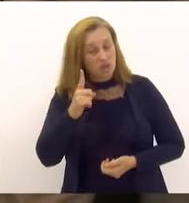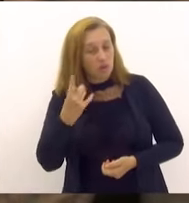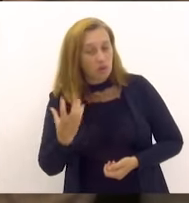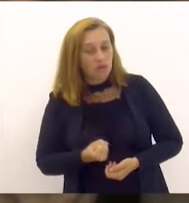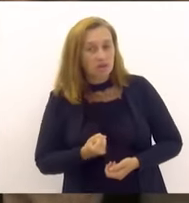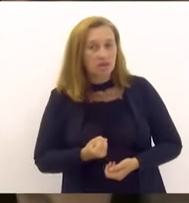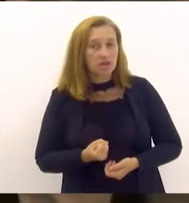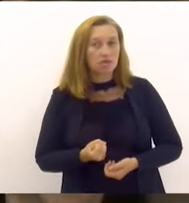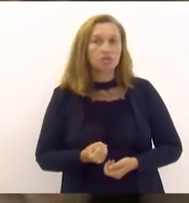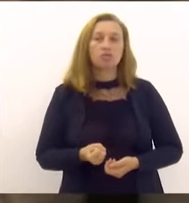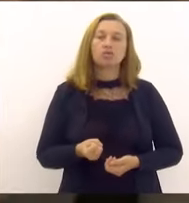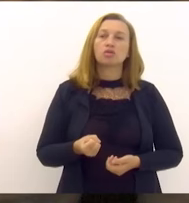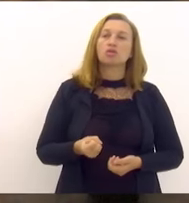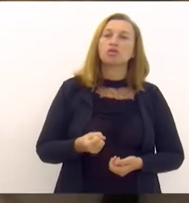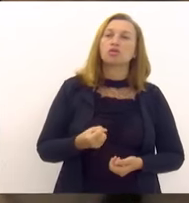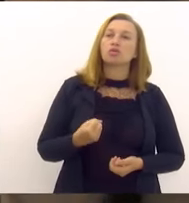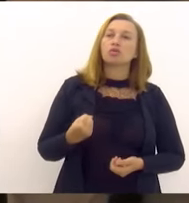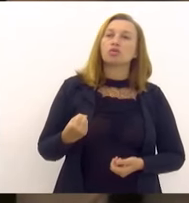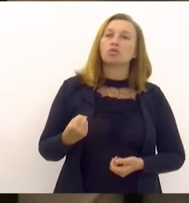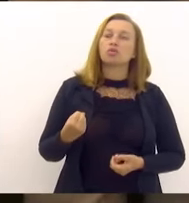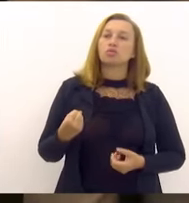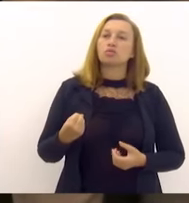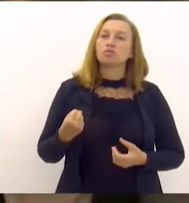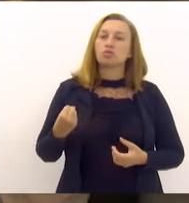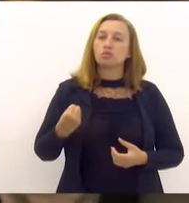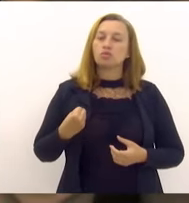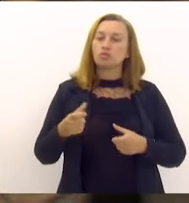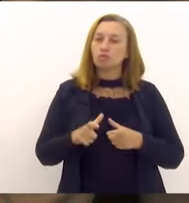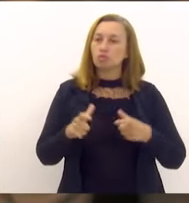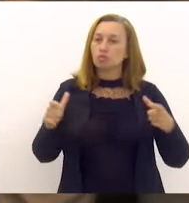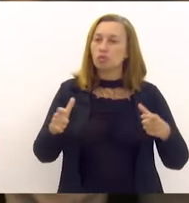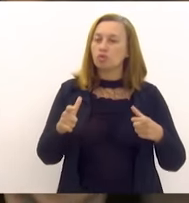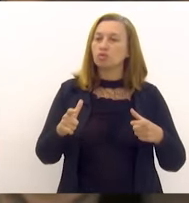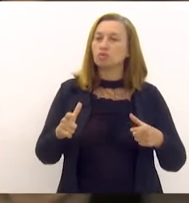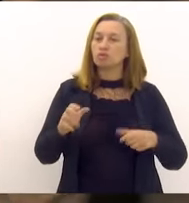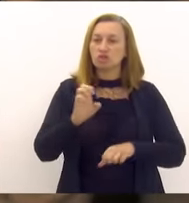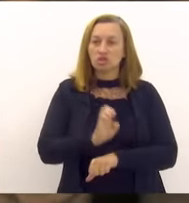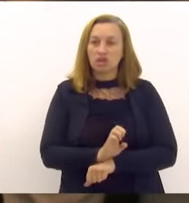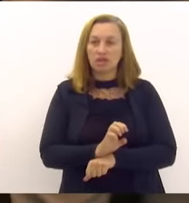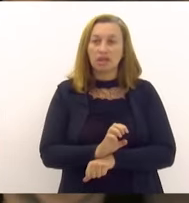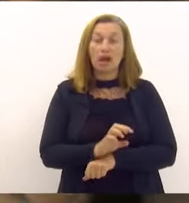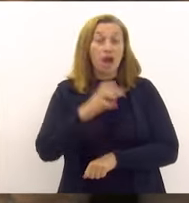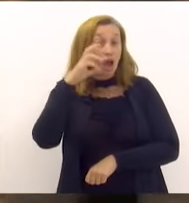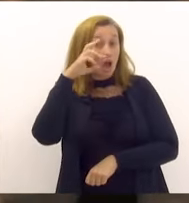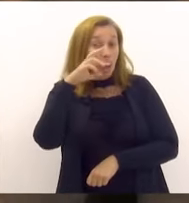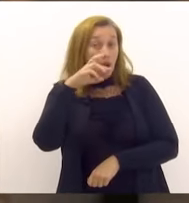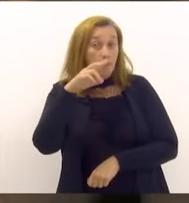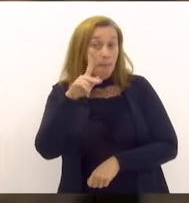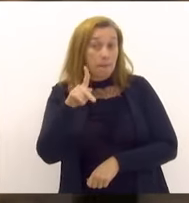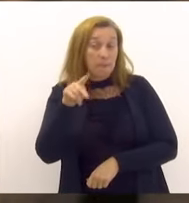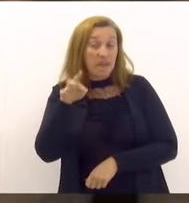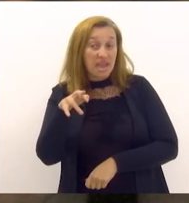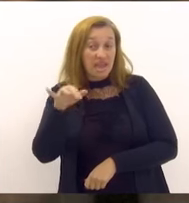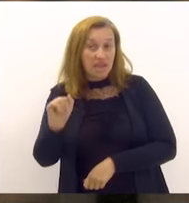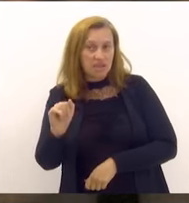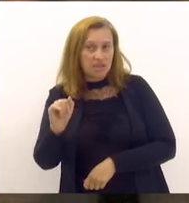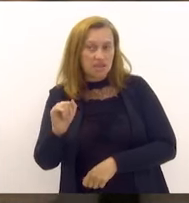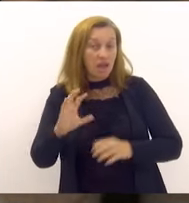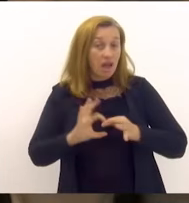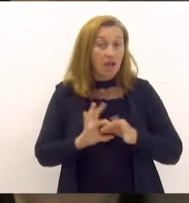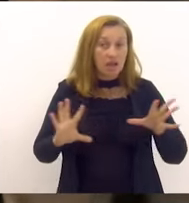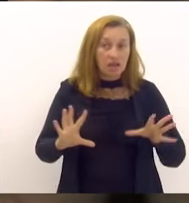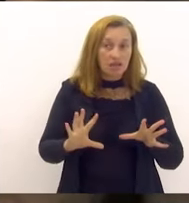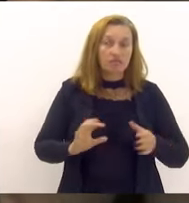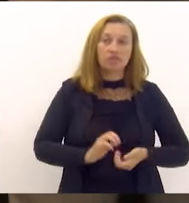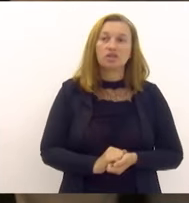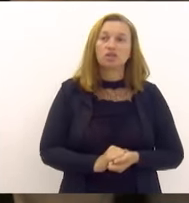acatados. A maior parte dos estados, a perícia é independente ou comandada por um perito. O Rio